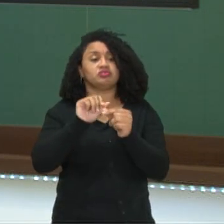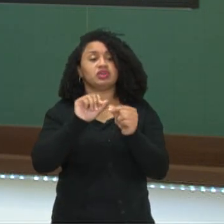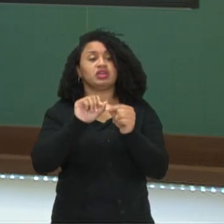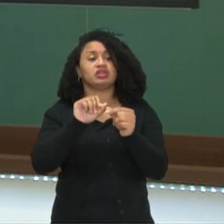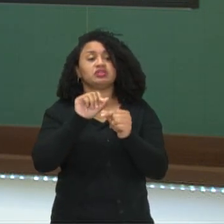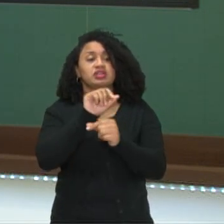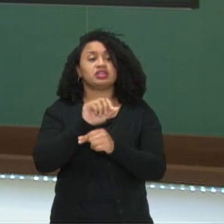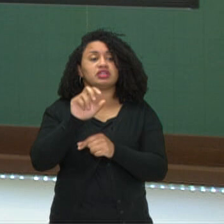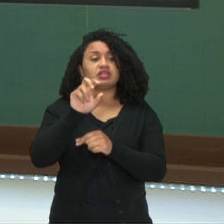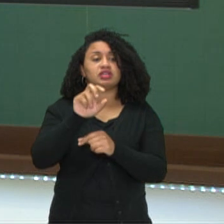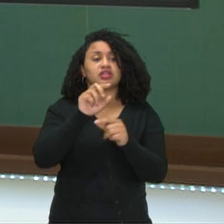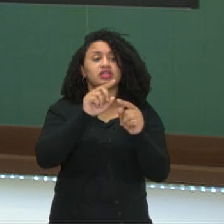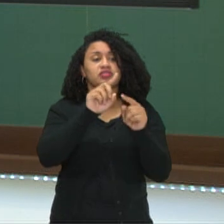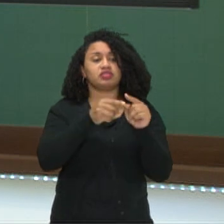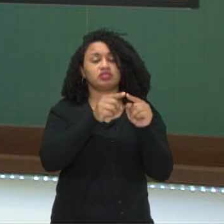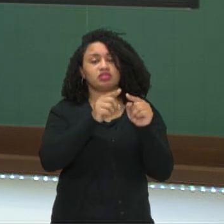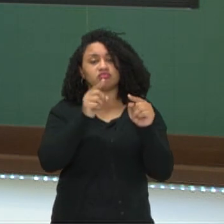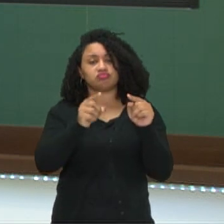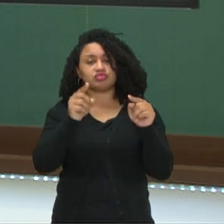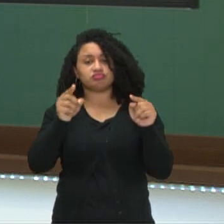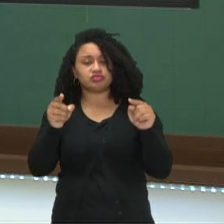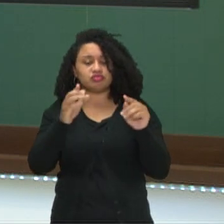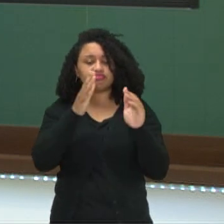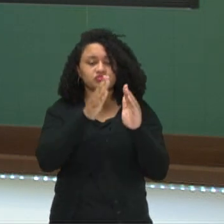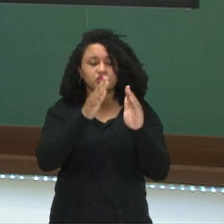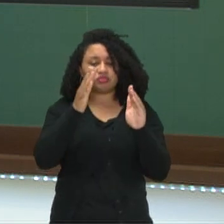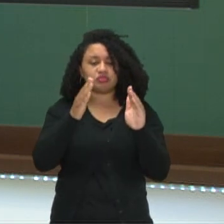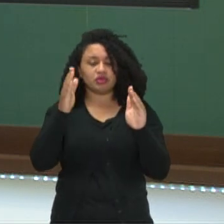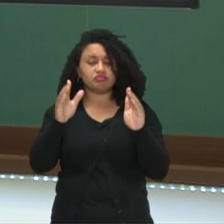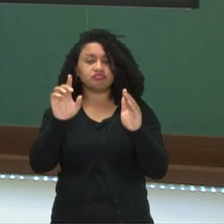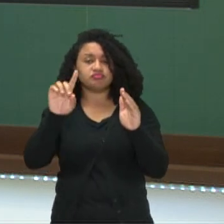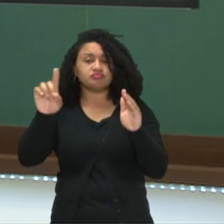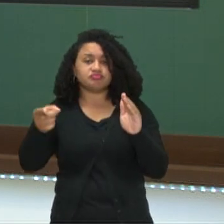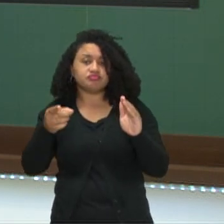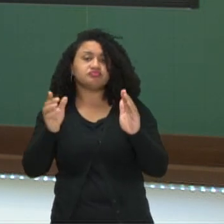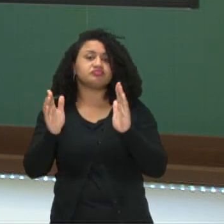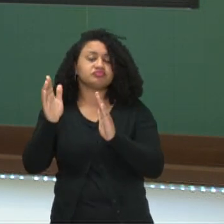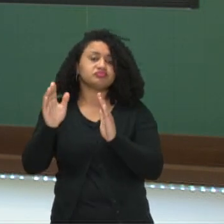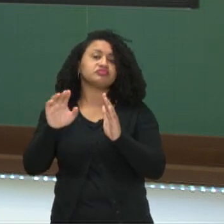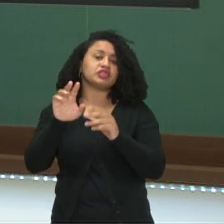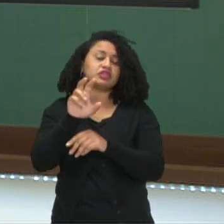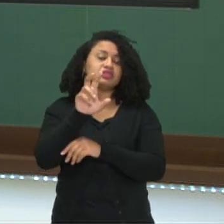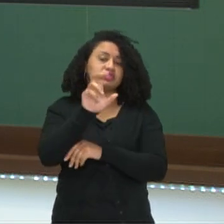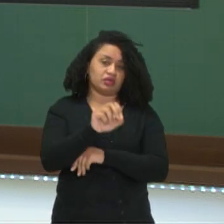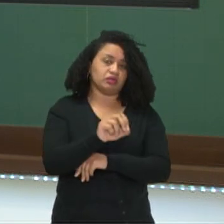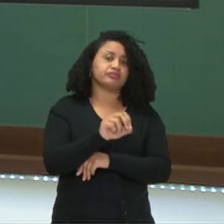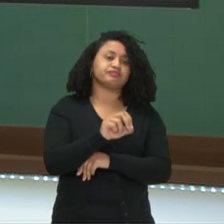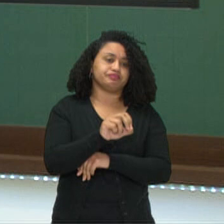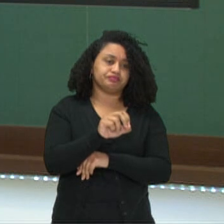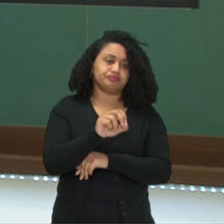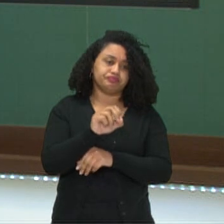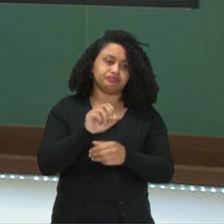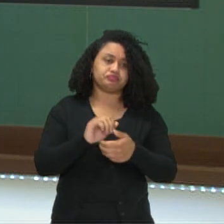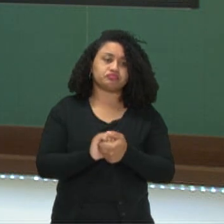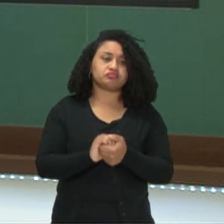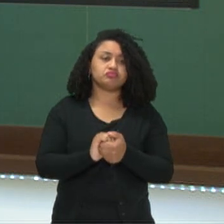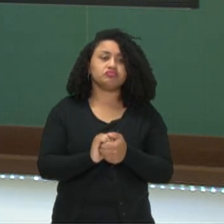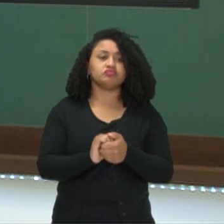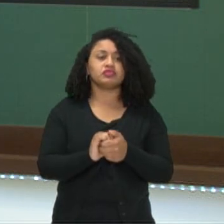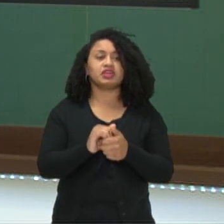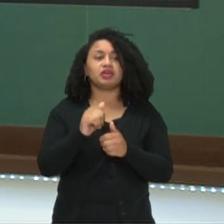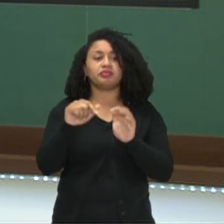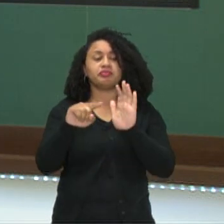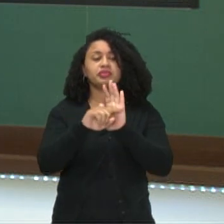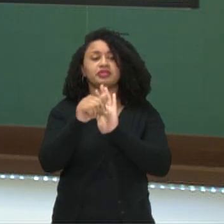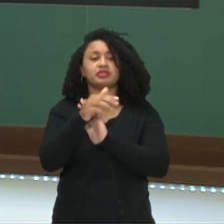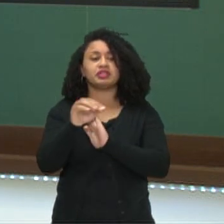a vírgula e pulou 3 casas para a direita. Como se você foi para 3 casas decimais, então é 10 elevado a menos 3. 10 elevado a menos 3